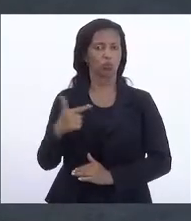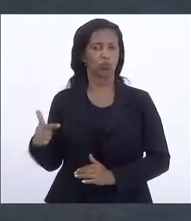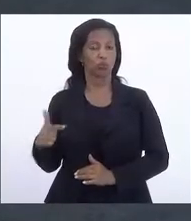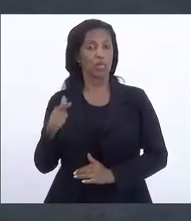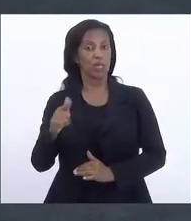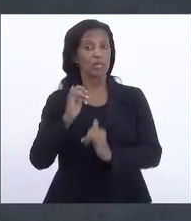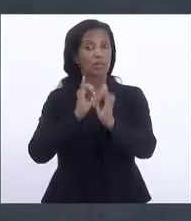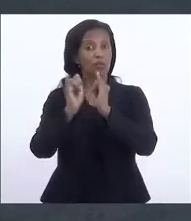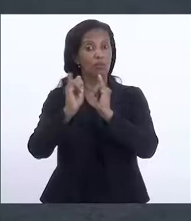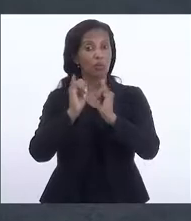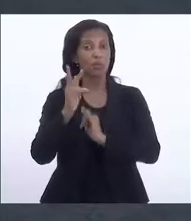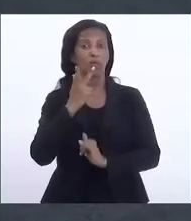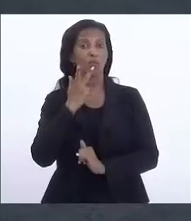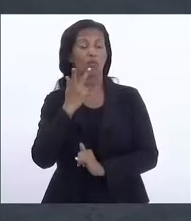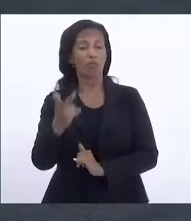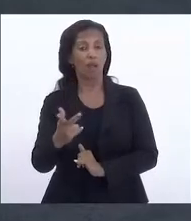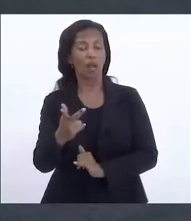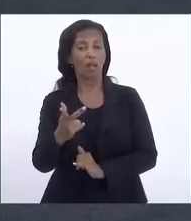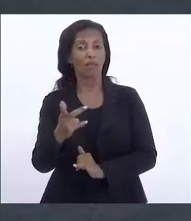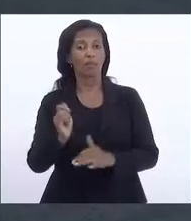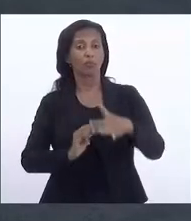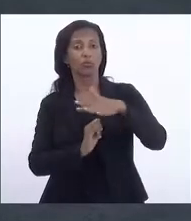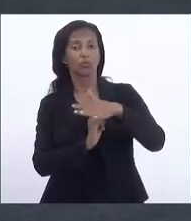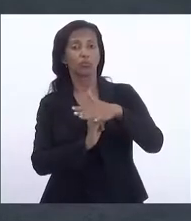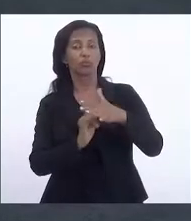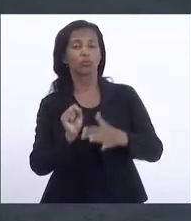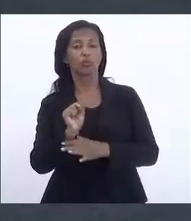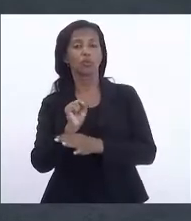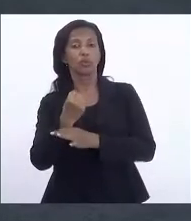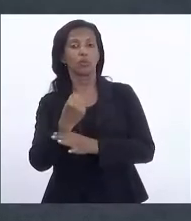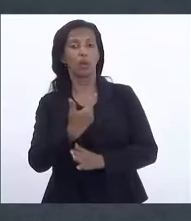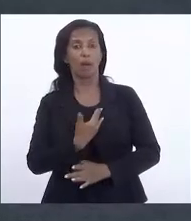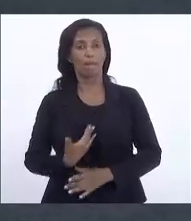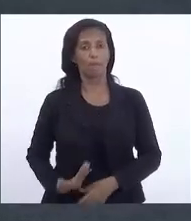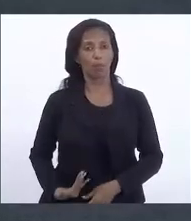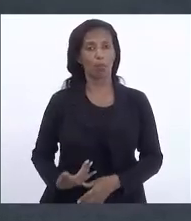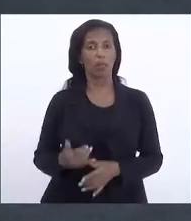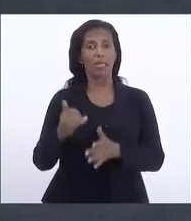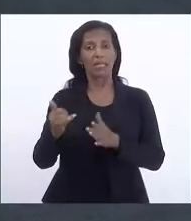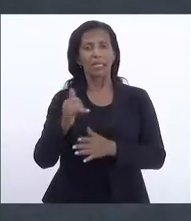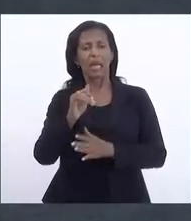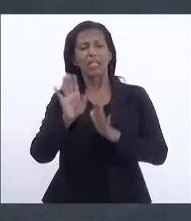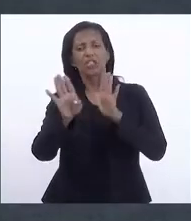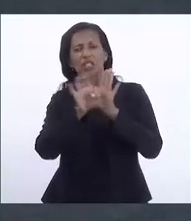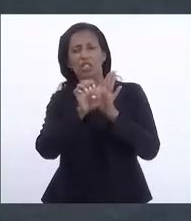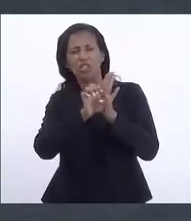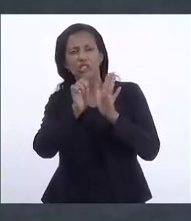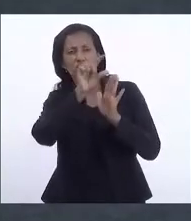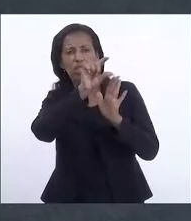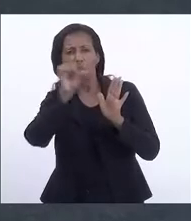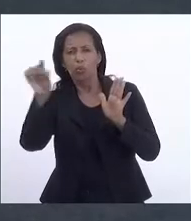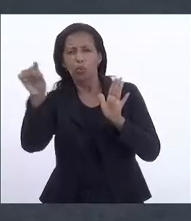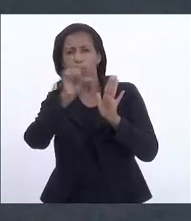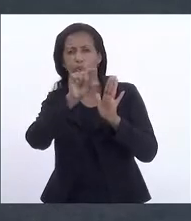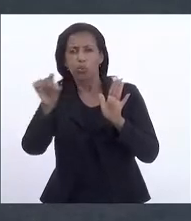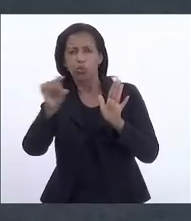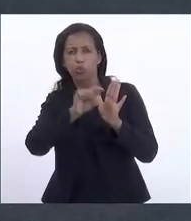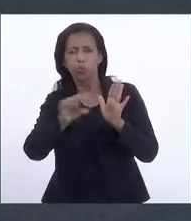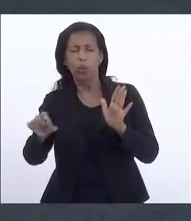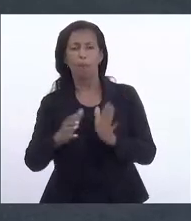pelo Instituto de Segurança Pública, responsável por consolidar a estatística criminal do estado do Rio de Janeiro.